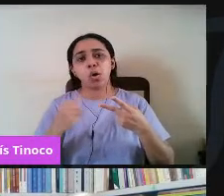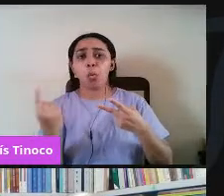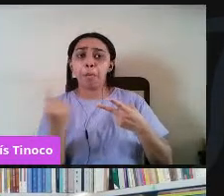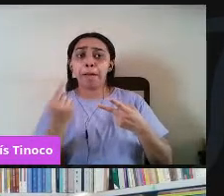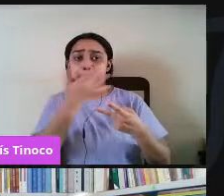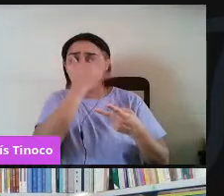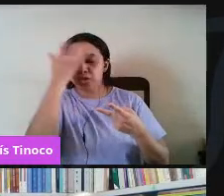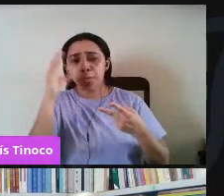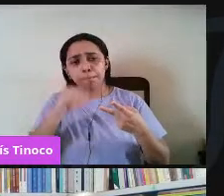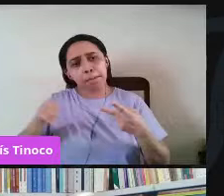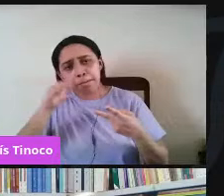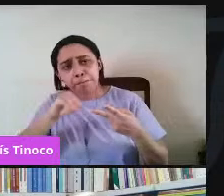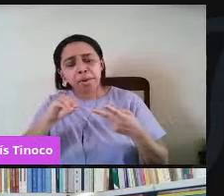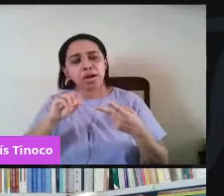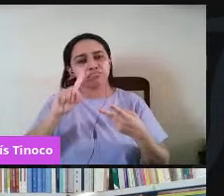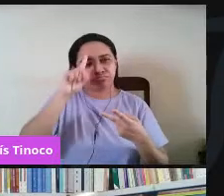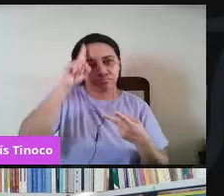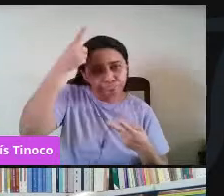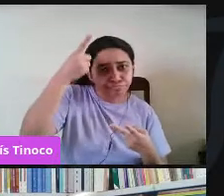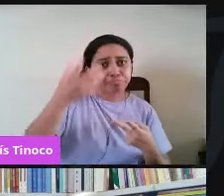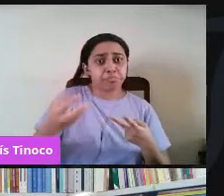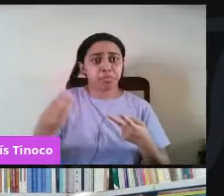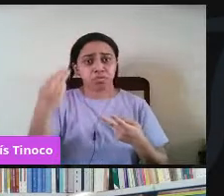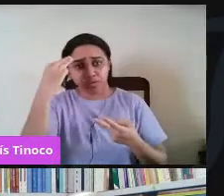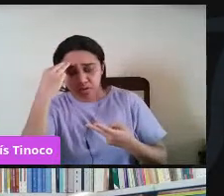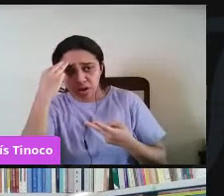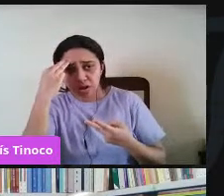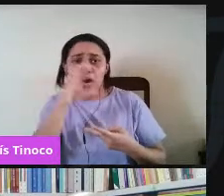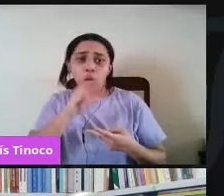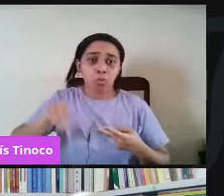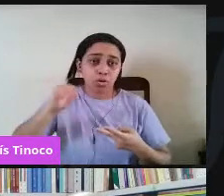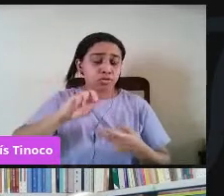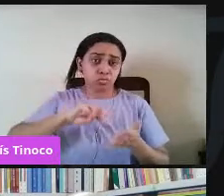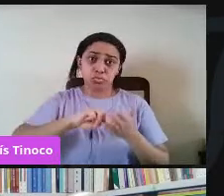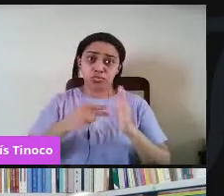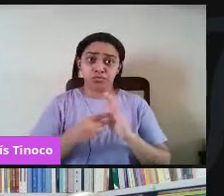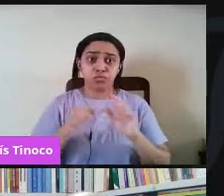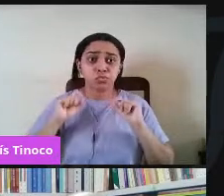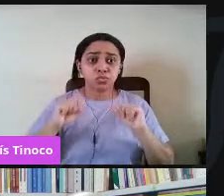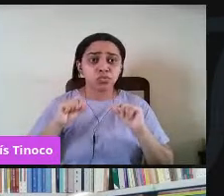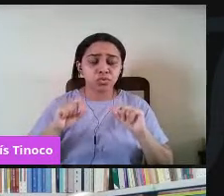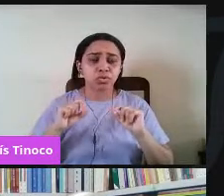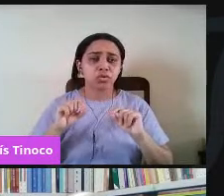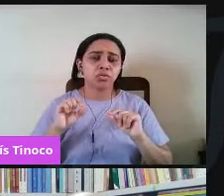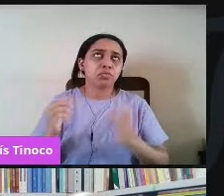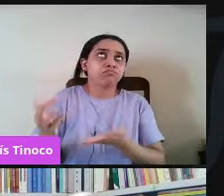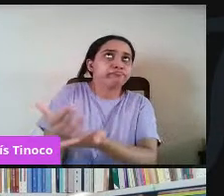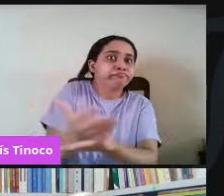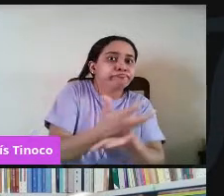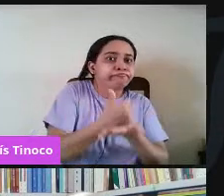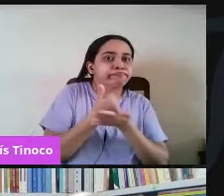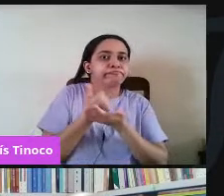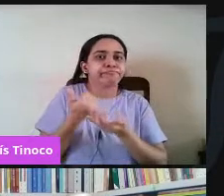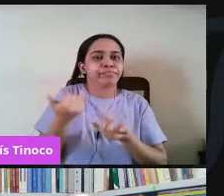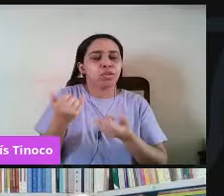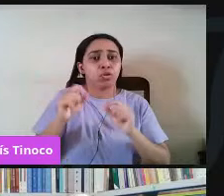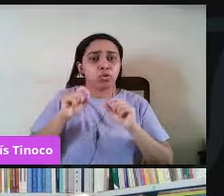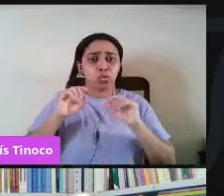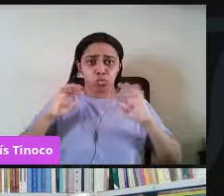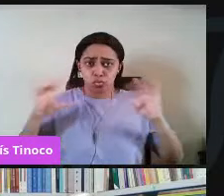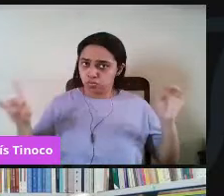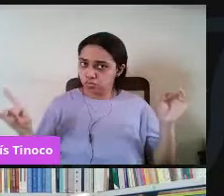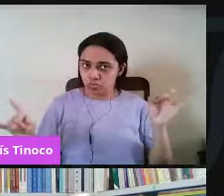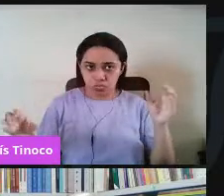improvisados, memorizados, oralizados. E isso aqui não significa que seja um levantamento totalmente acabado.